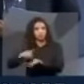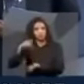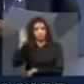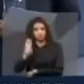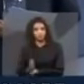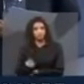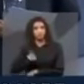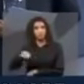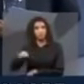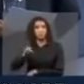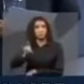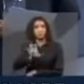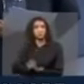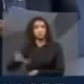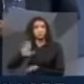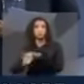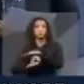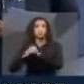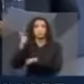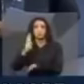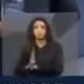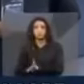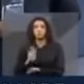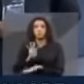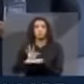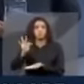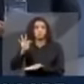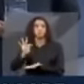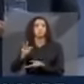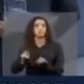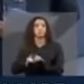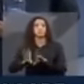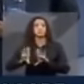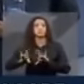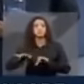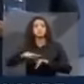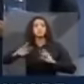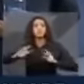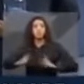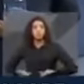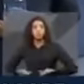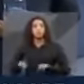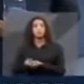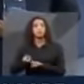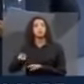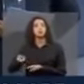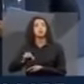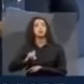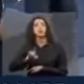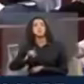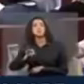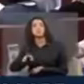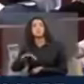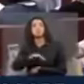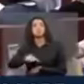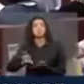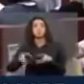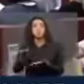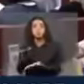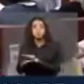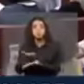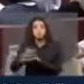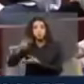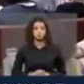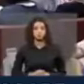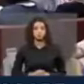É diretor-geral do Instituto Brasileiro de Teologia e Ciências Humanas e editor-geral da Rede de Estudos